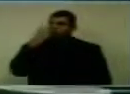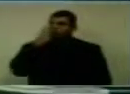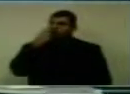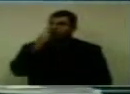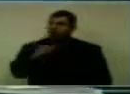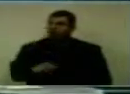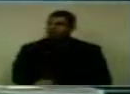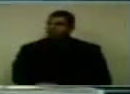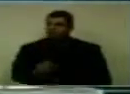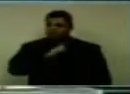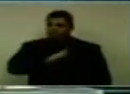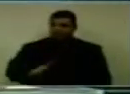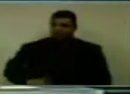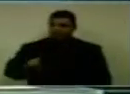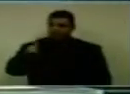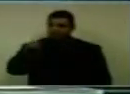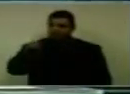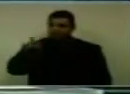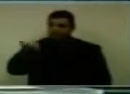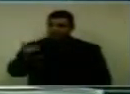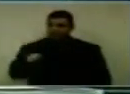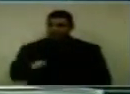só tem deputado Luiz Castro.